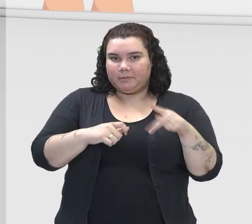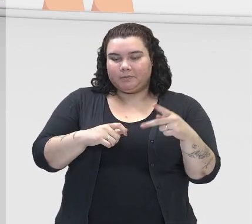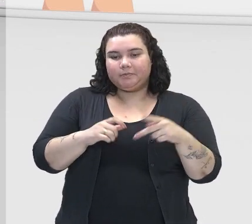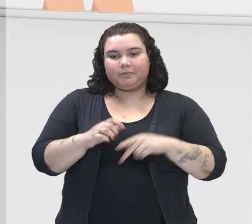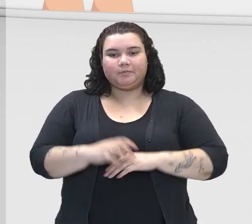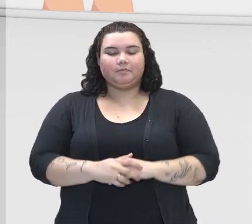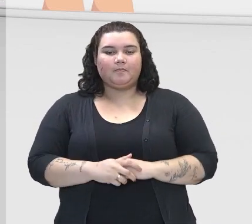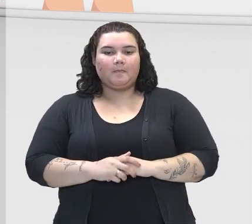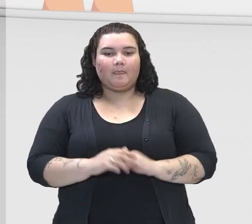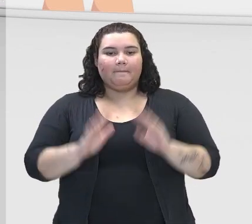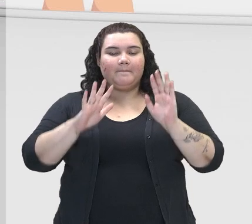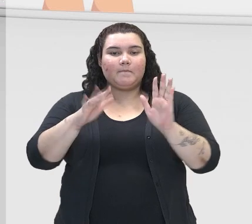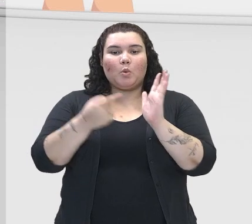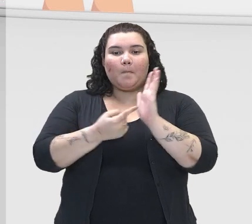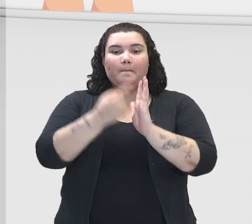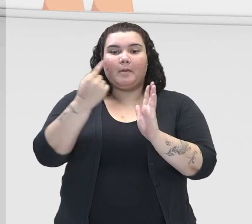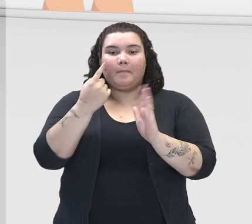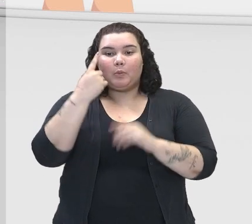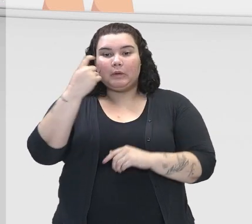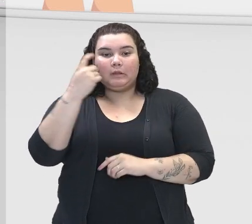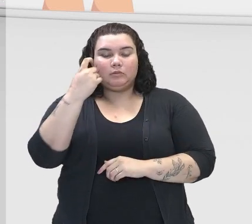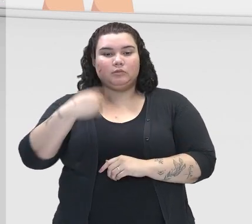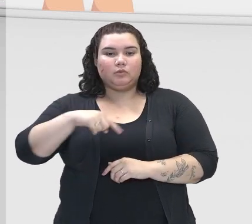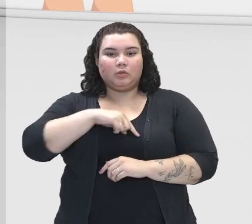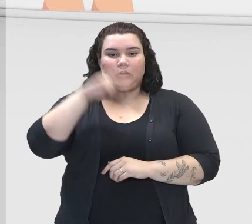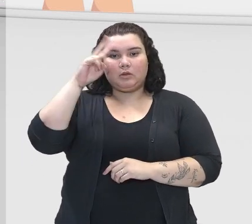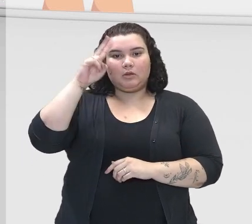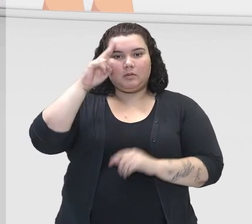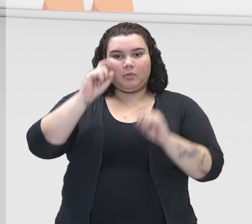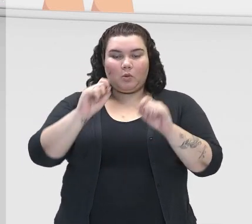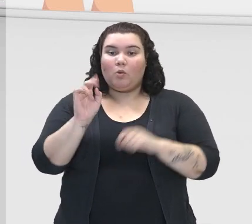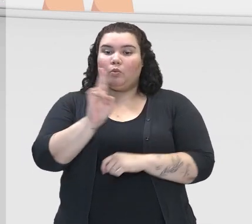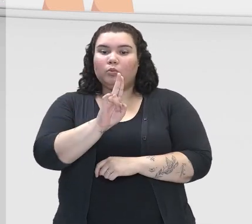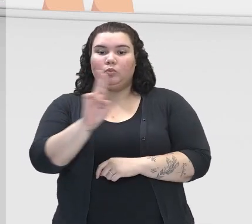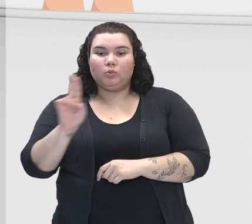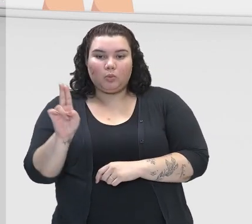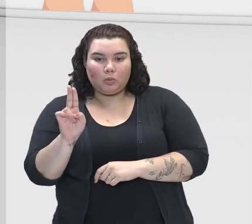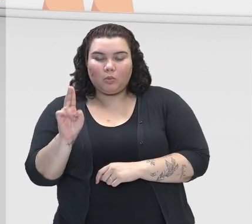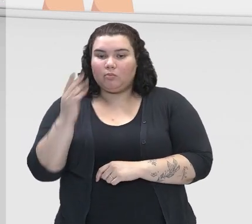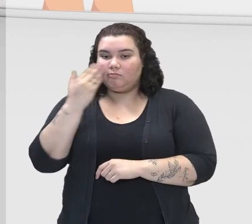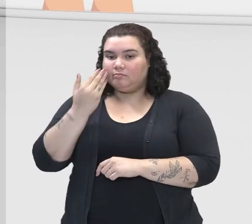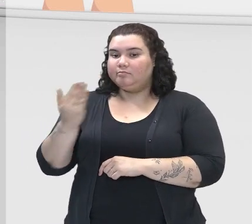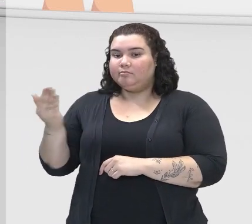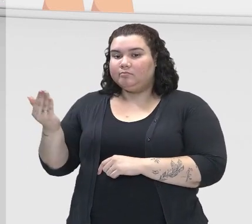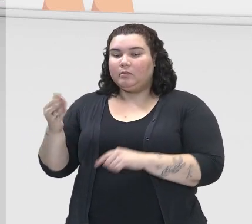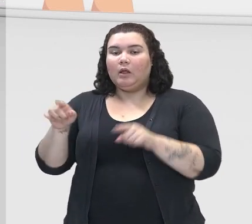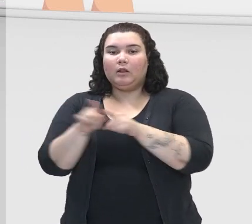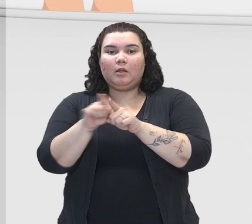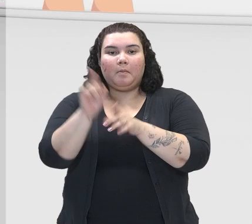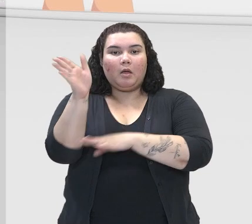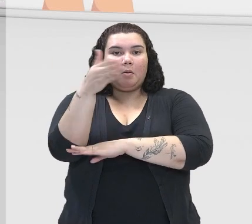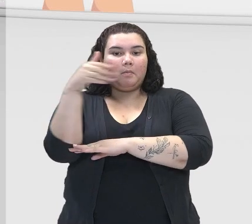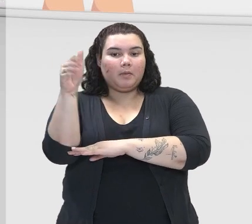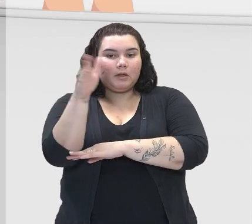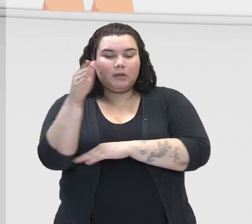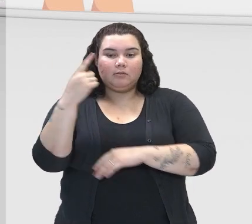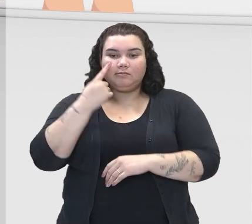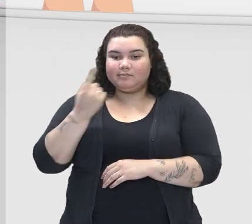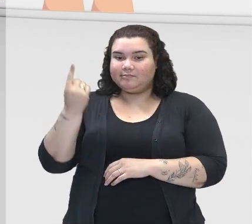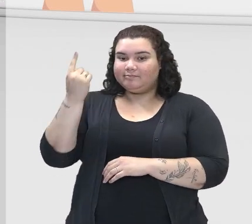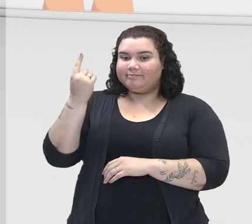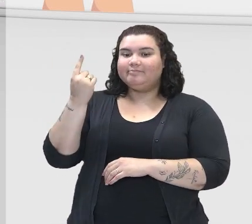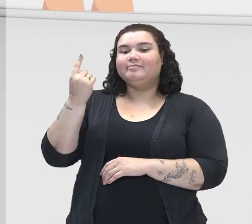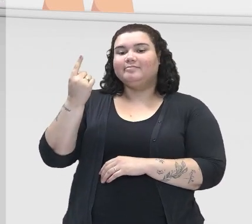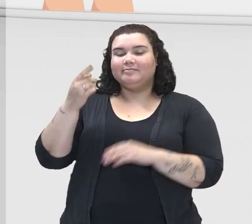começar, a primeira coisa que é interessante da gente lembrar do Chile, claro, é o nome, a bandeira, né? E também o próprio formato desse país, que é